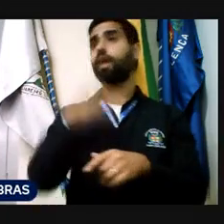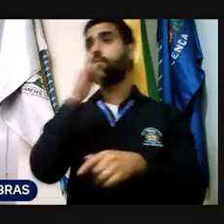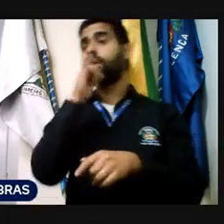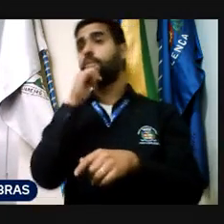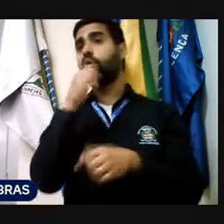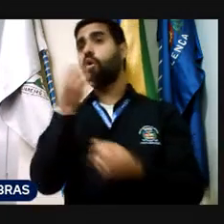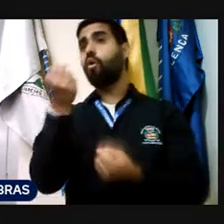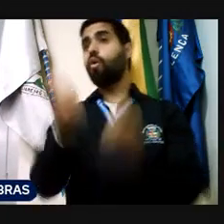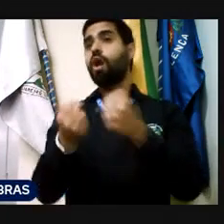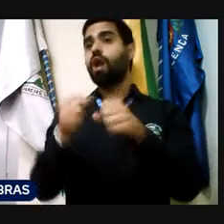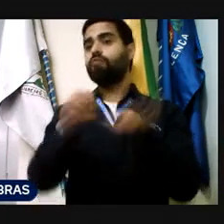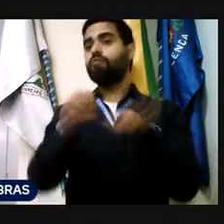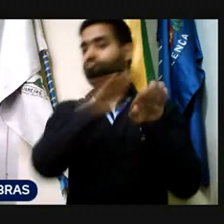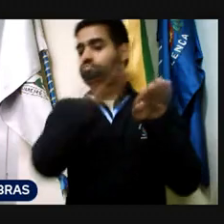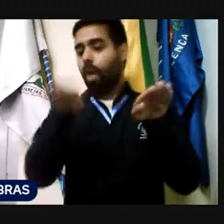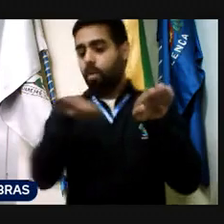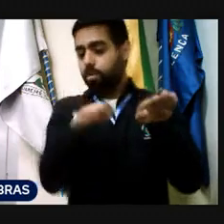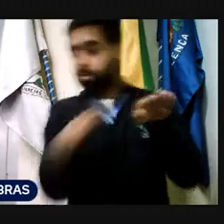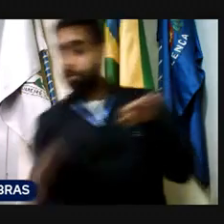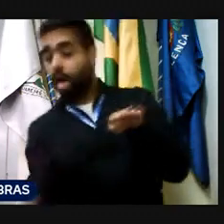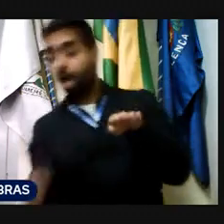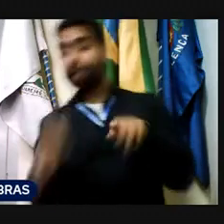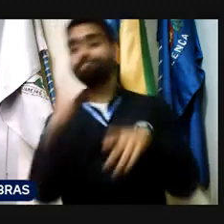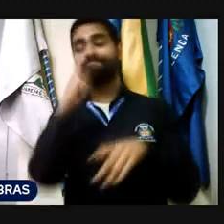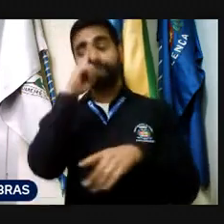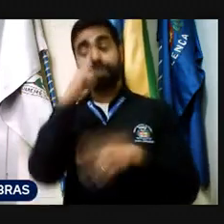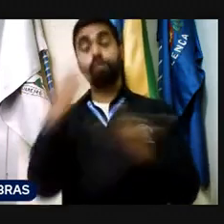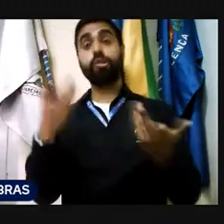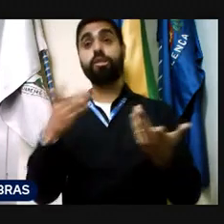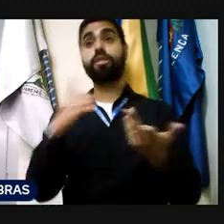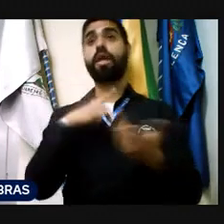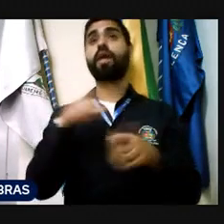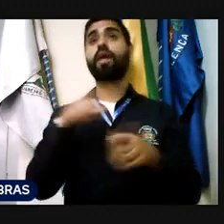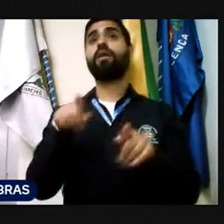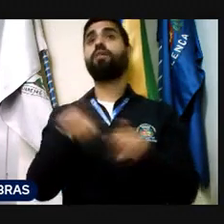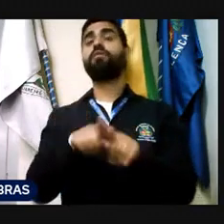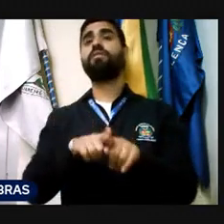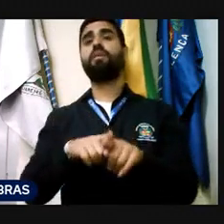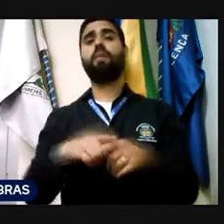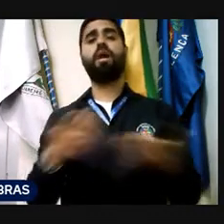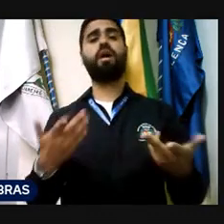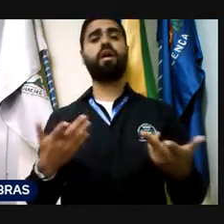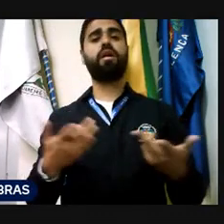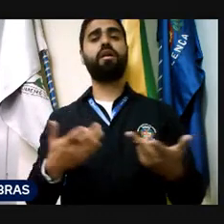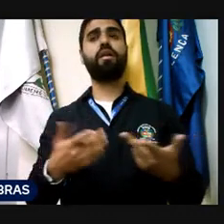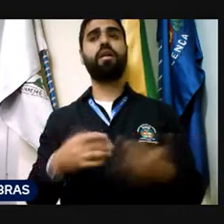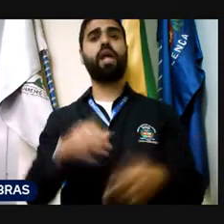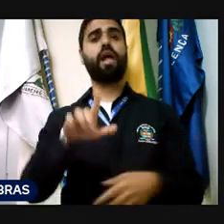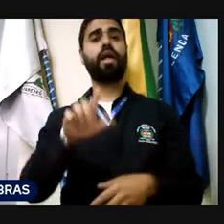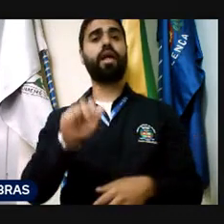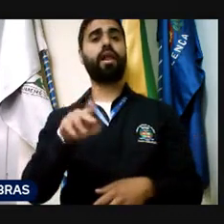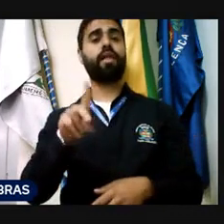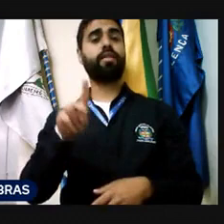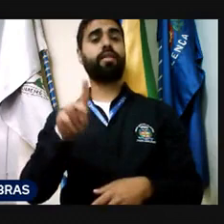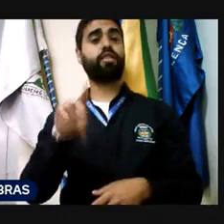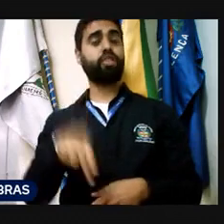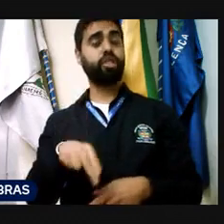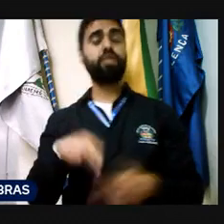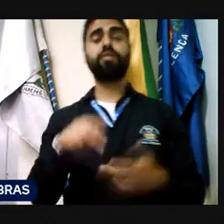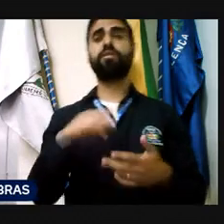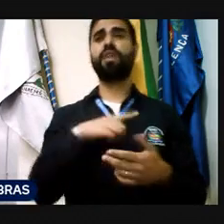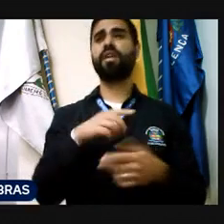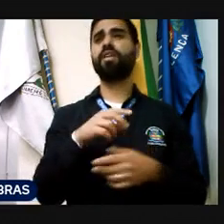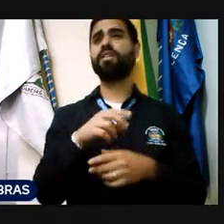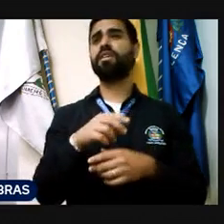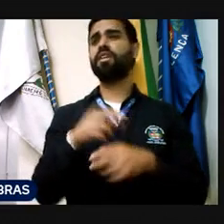ponte, ali tem a casa de carne do Perlandim, tem o frigorífico, saída